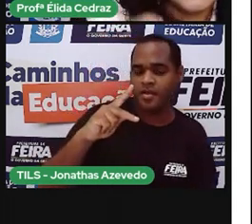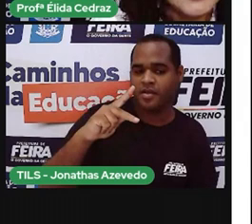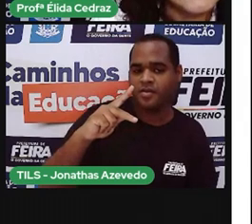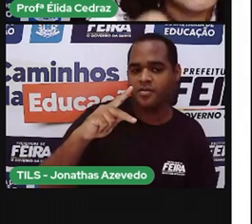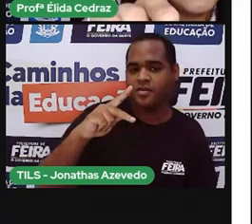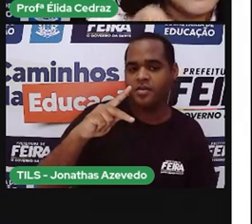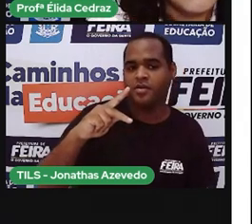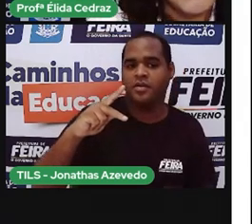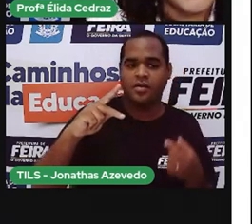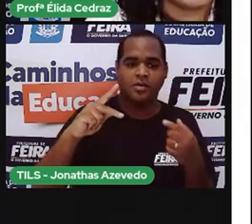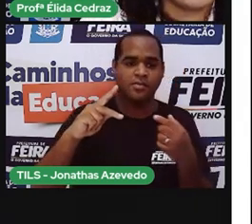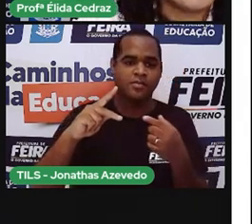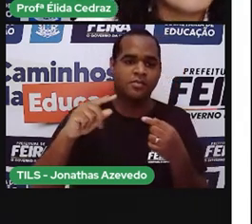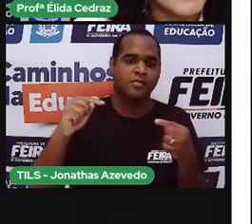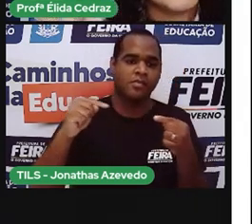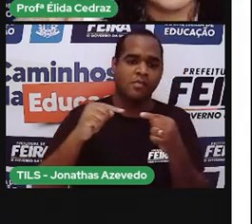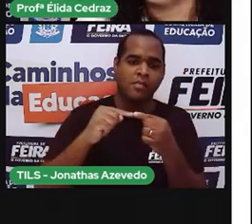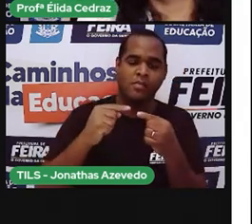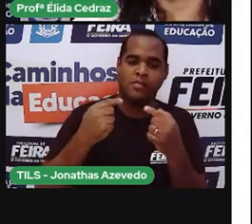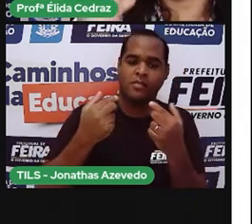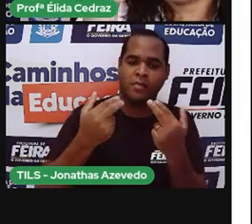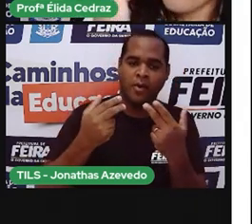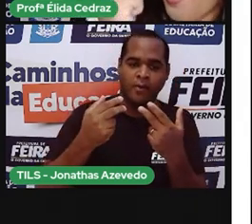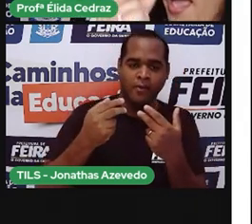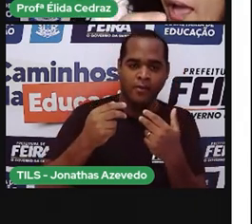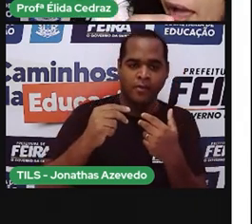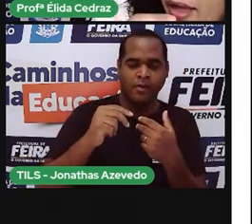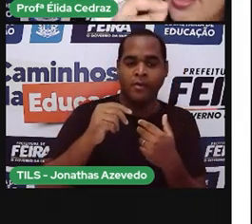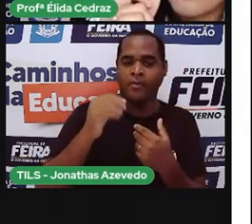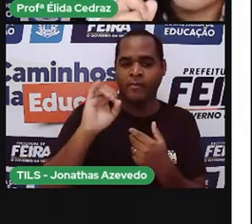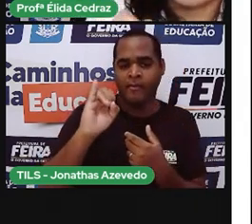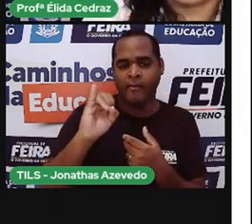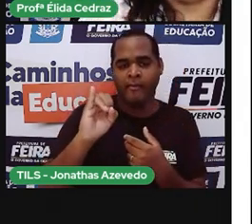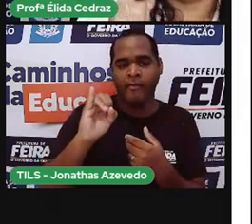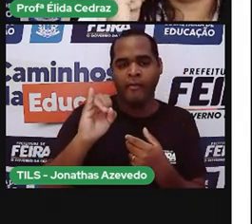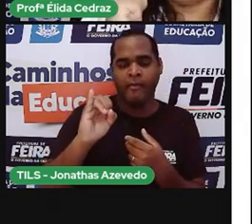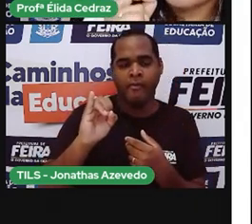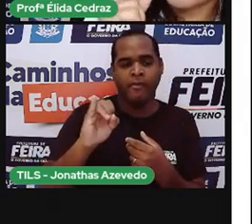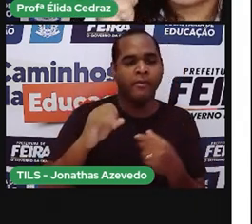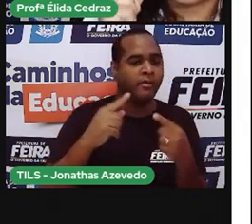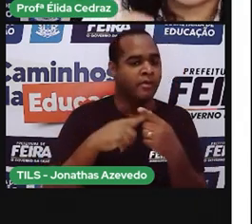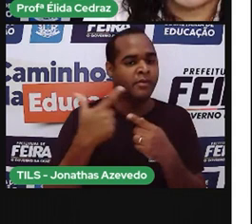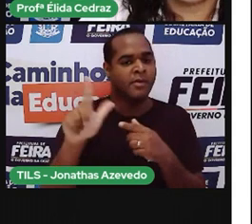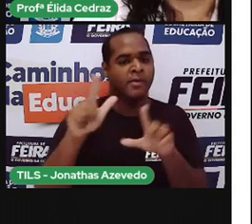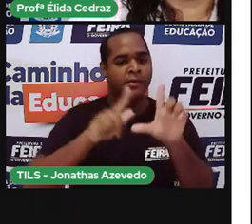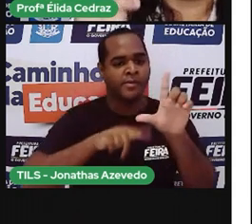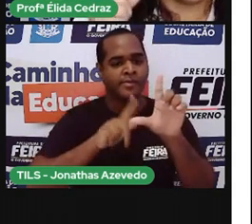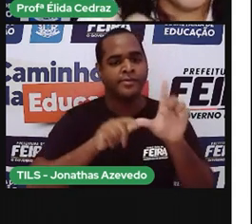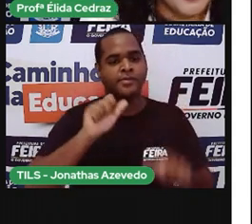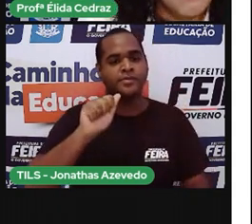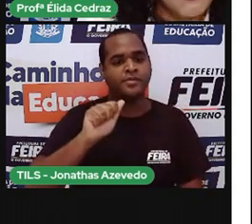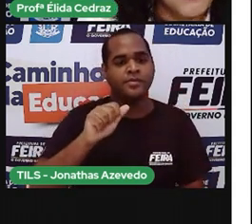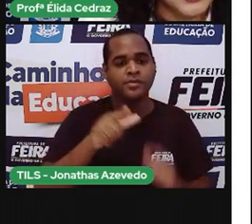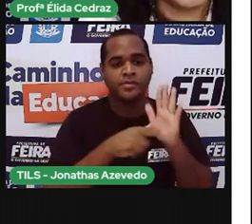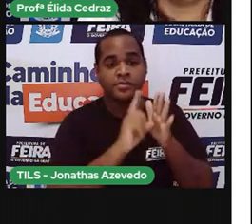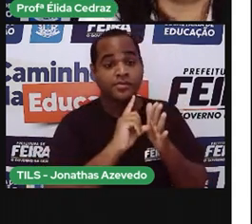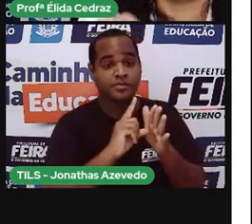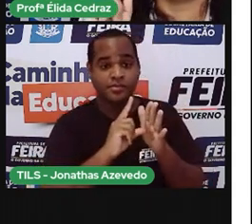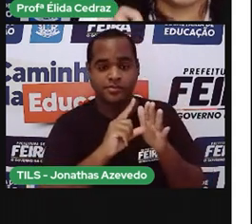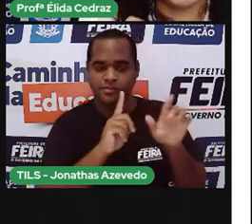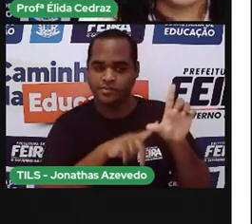e é igual mais a letra a e antes da letra